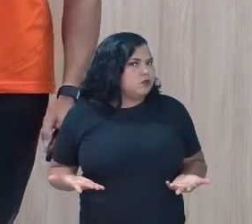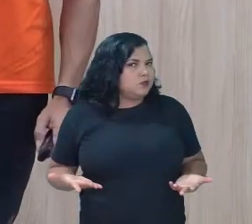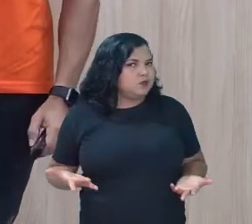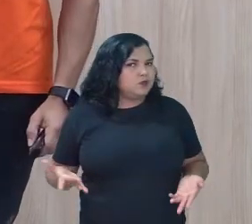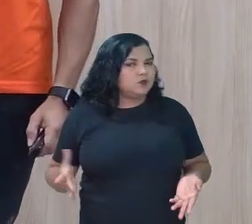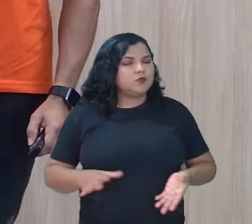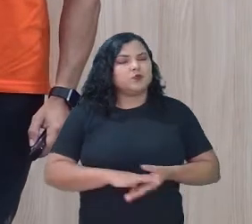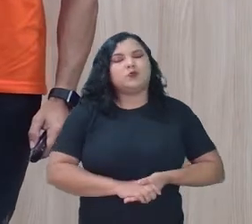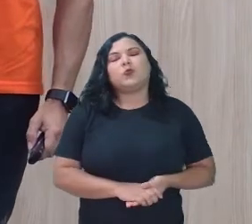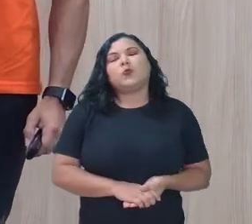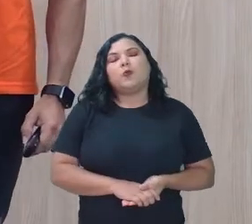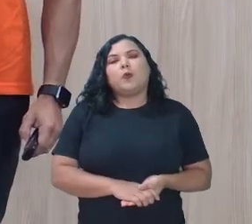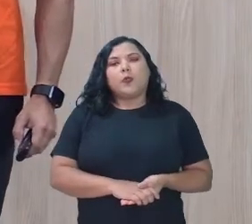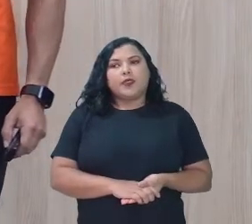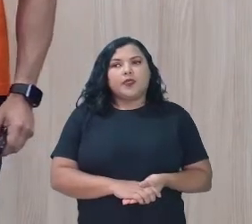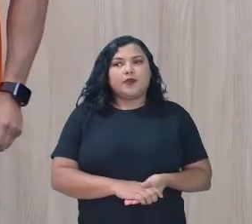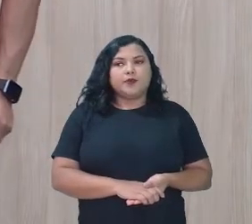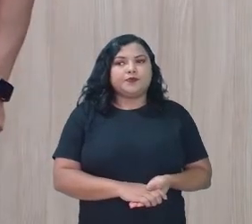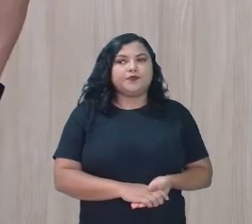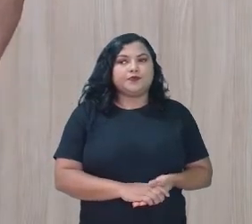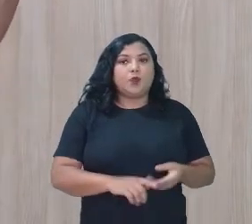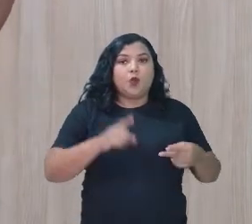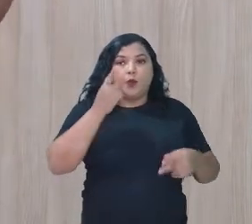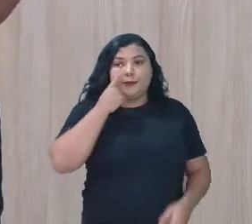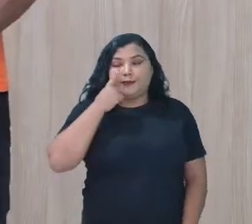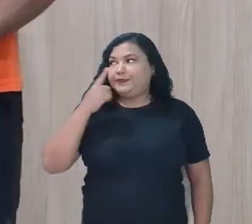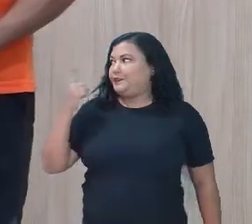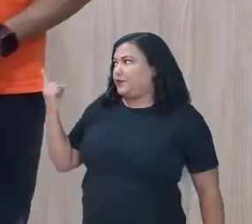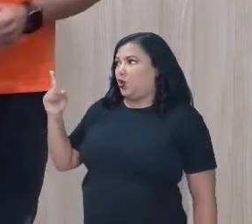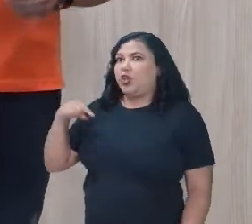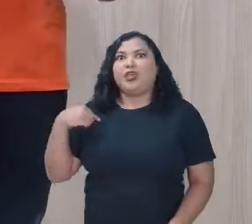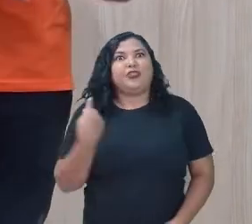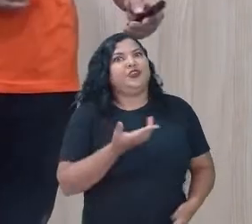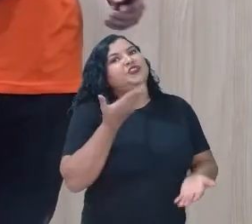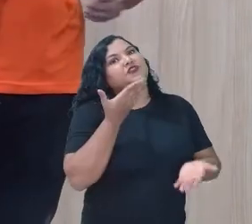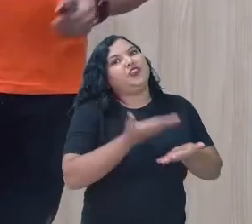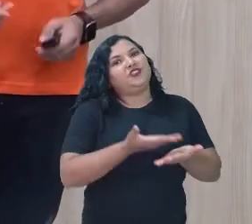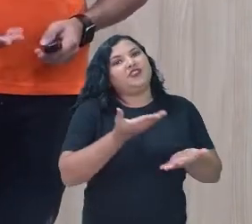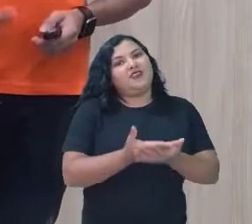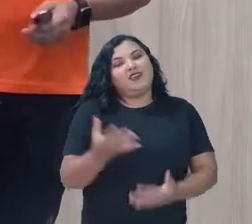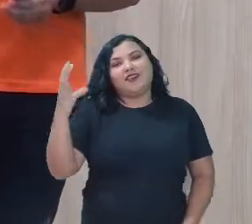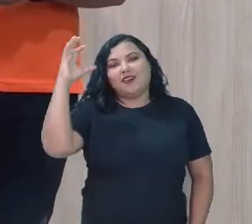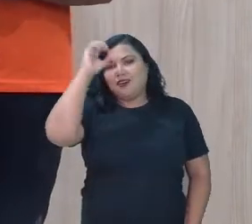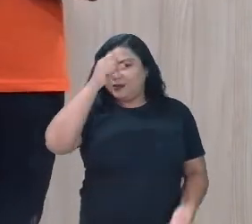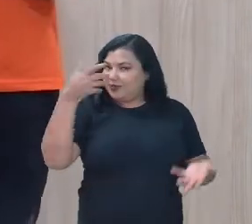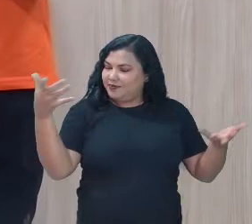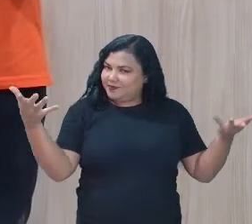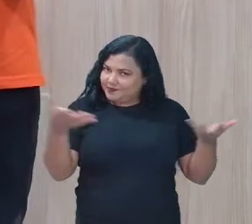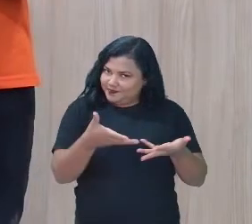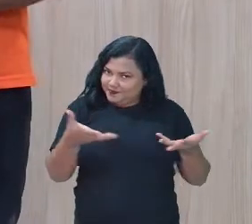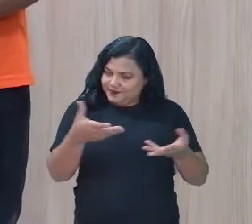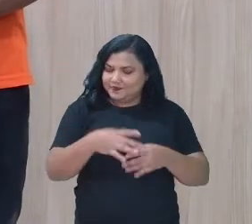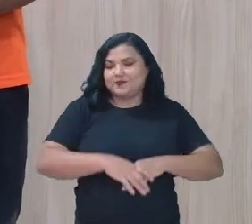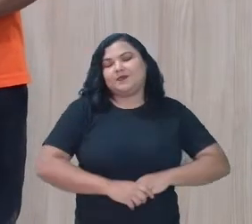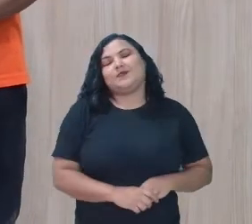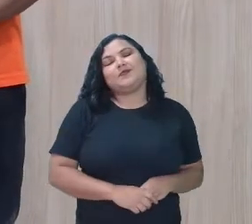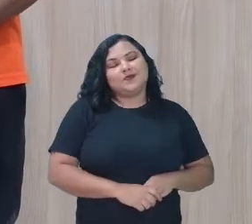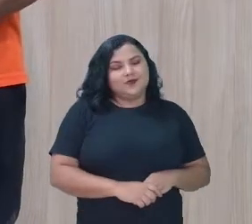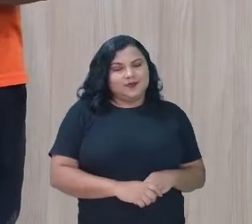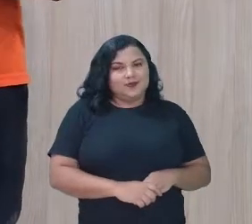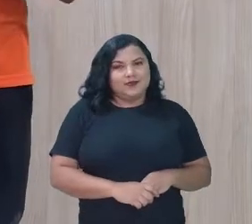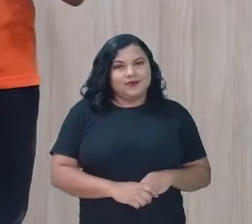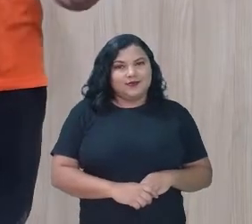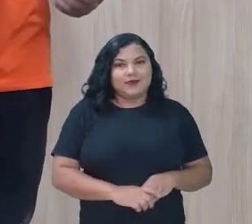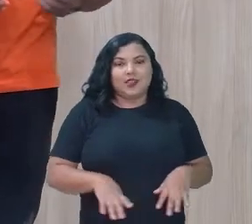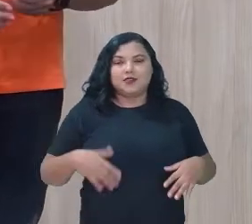uma grandeza ela é inversamente proporcional, é o que a gente vai ver nessa situação que eu trouxe para vocês hoje,